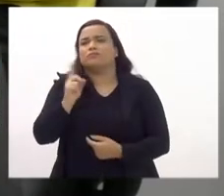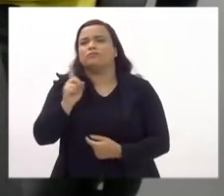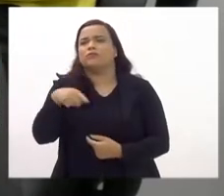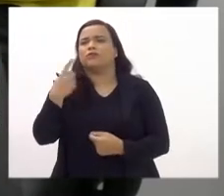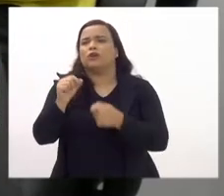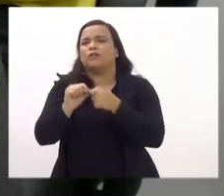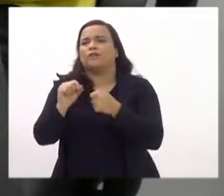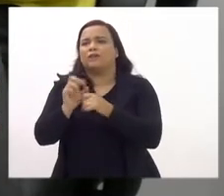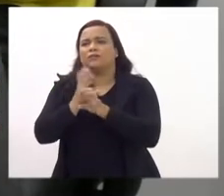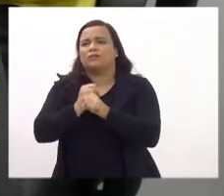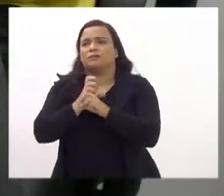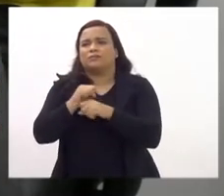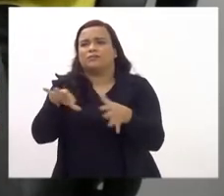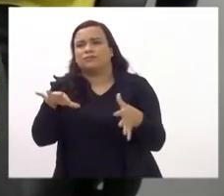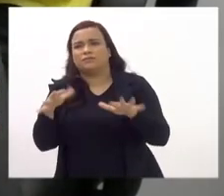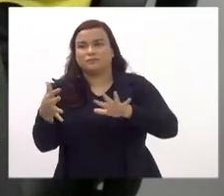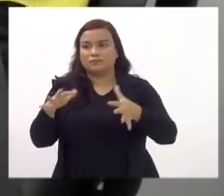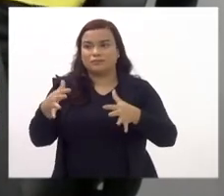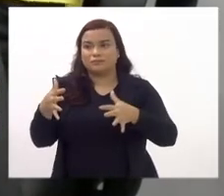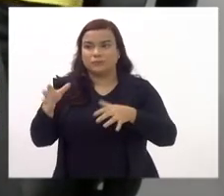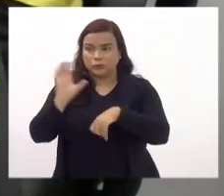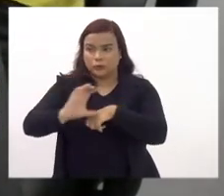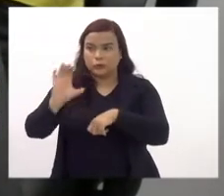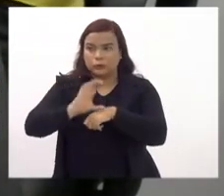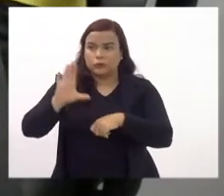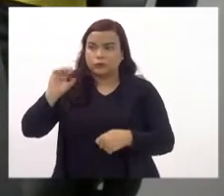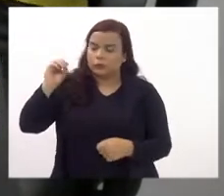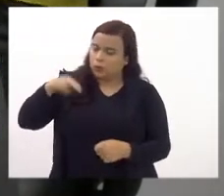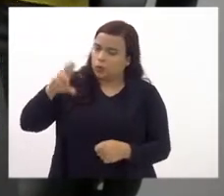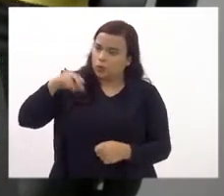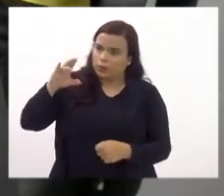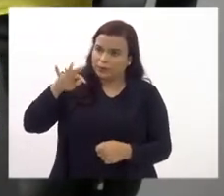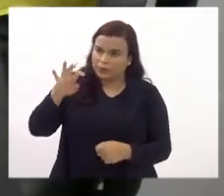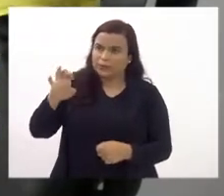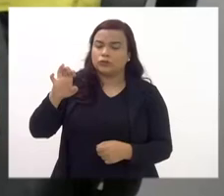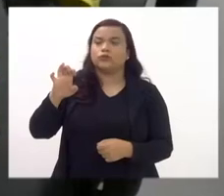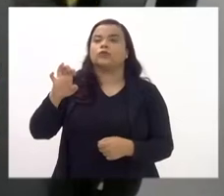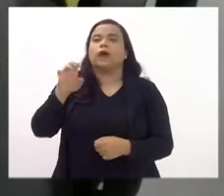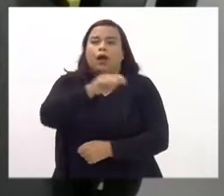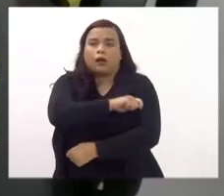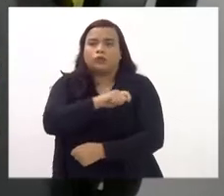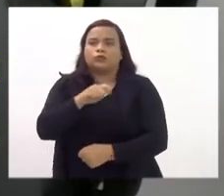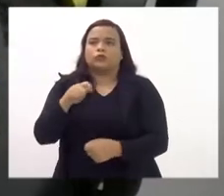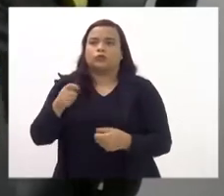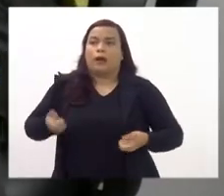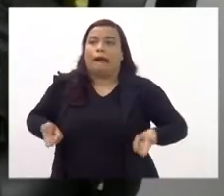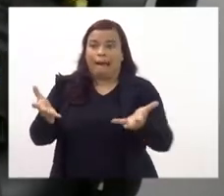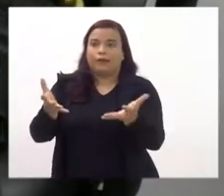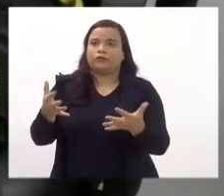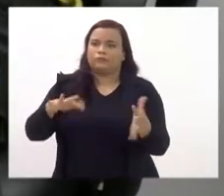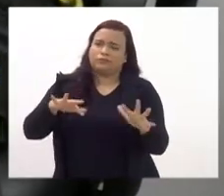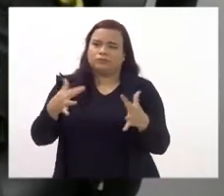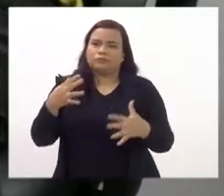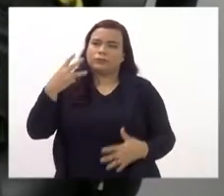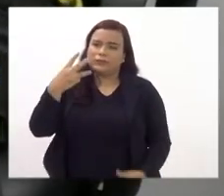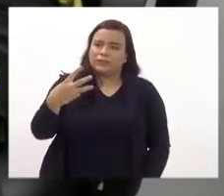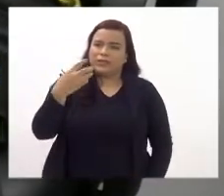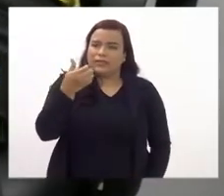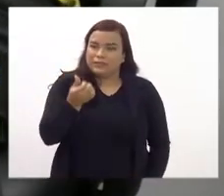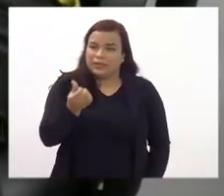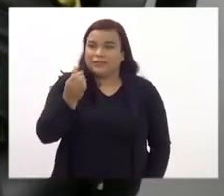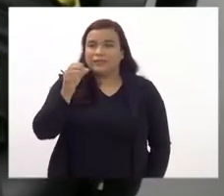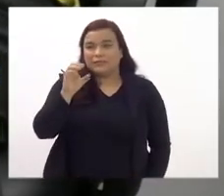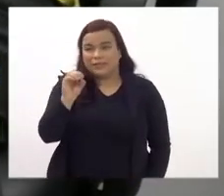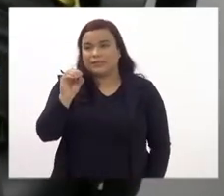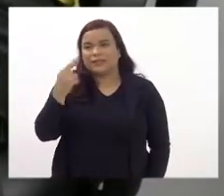média, os estudantes do curso concomitante gastam, em média, R$360 para chegar ao nosso campus